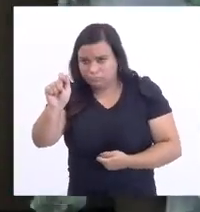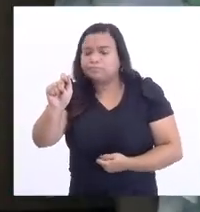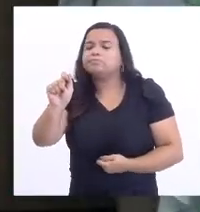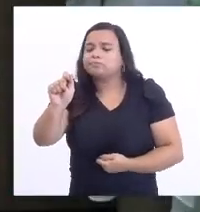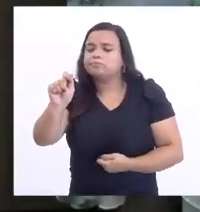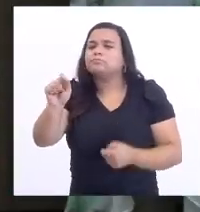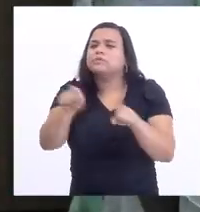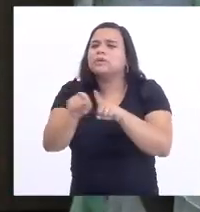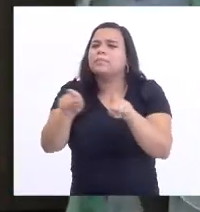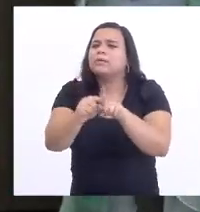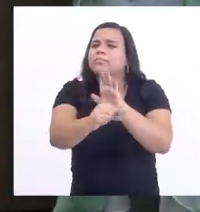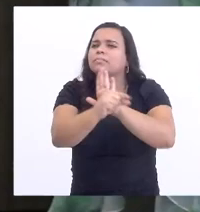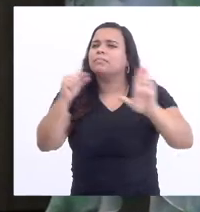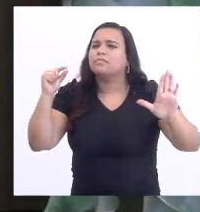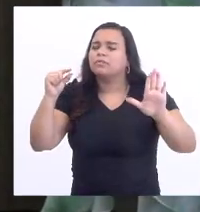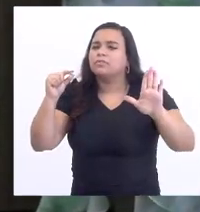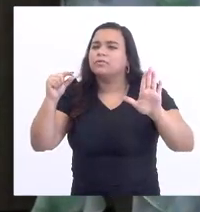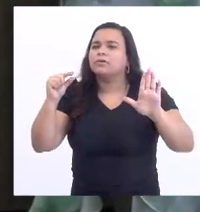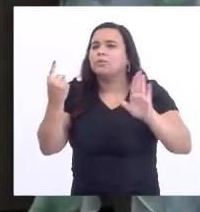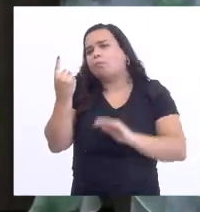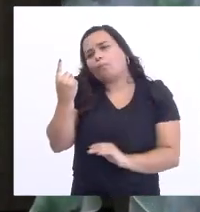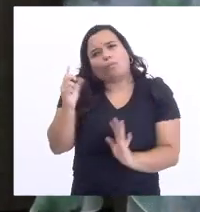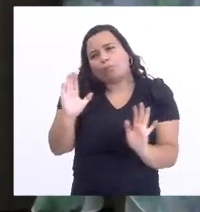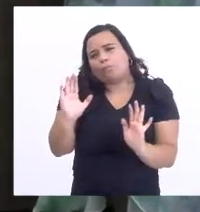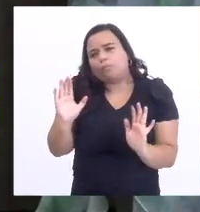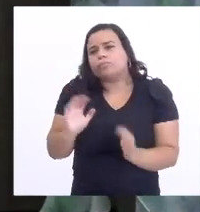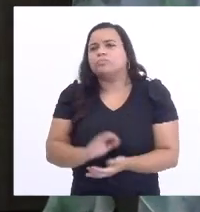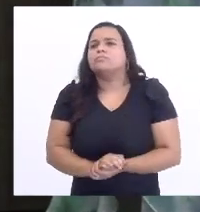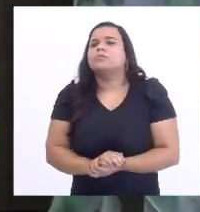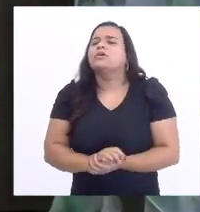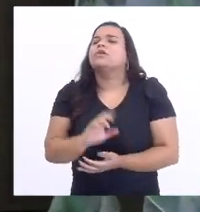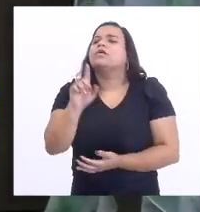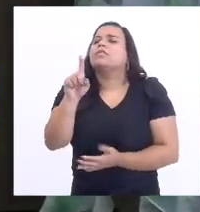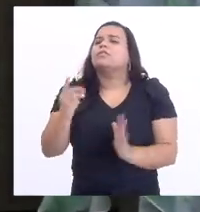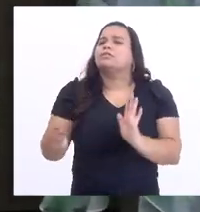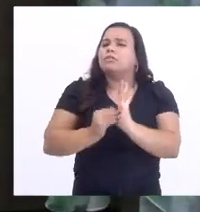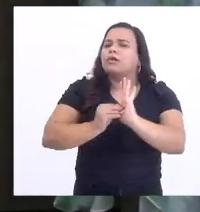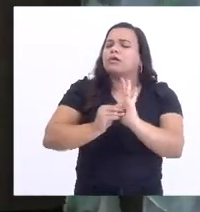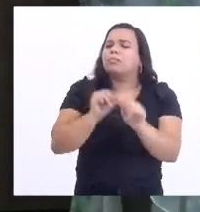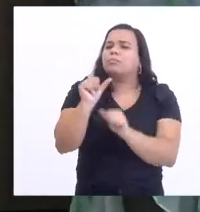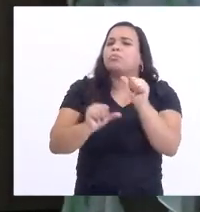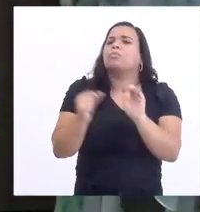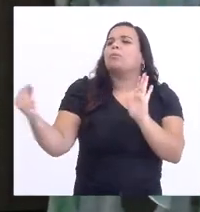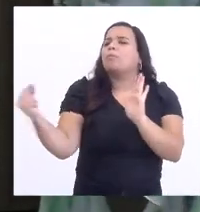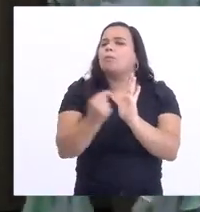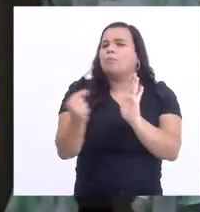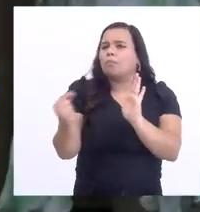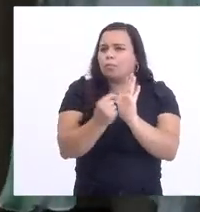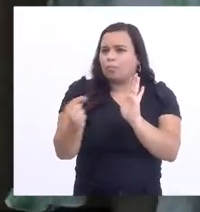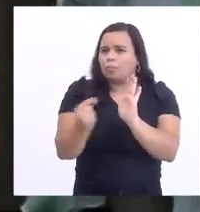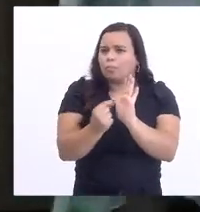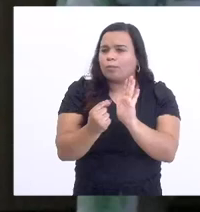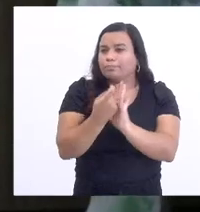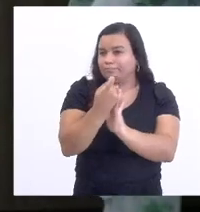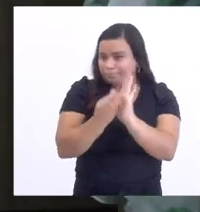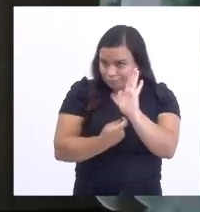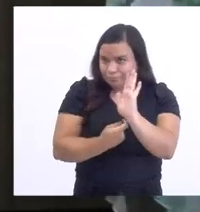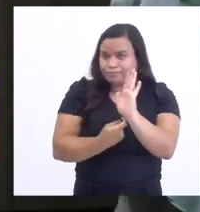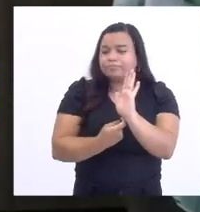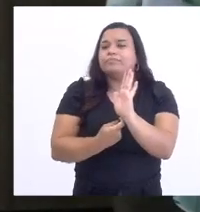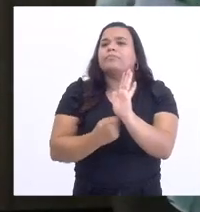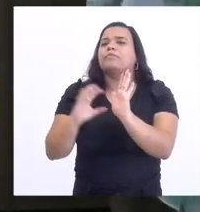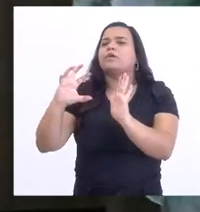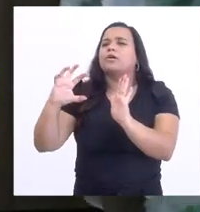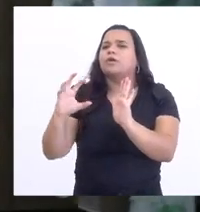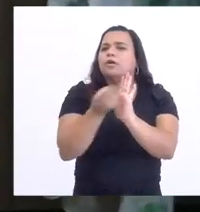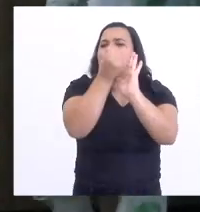e seu parágrafo único, que ficou com a seguinte redação. A obtenção